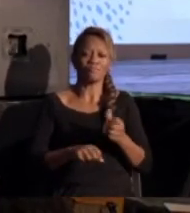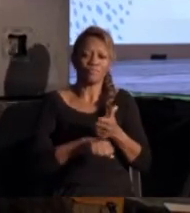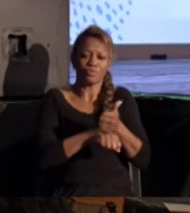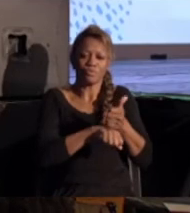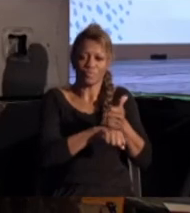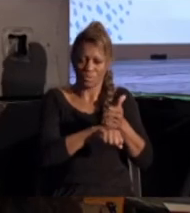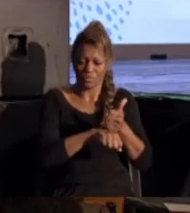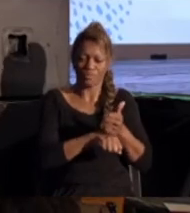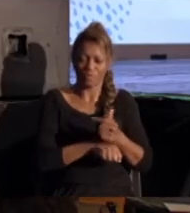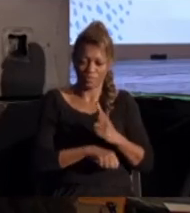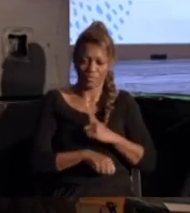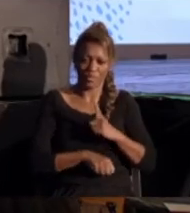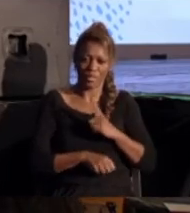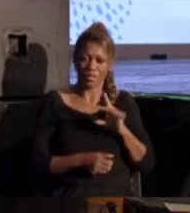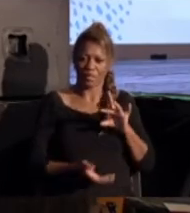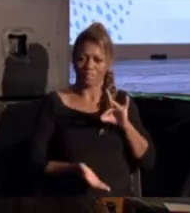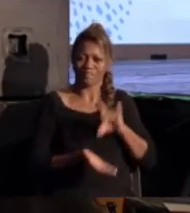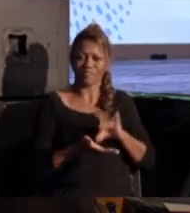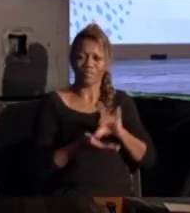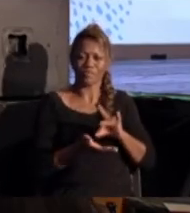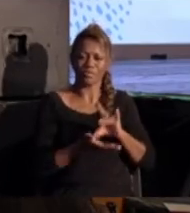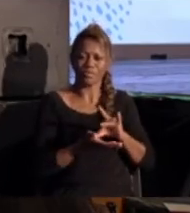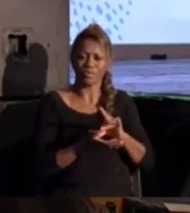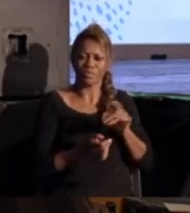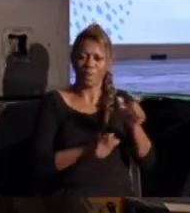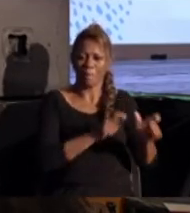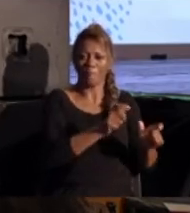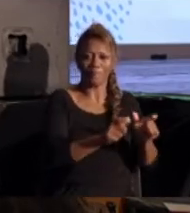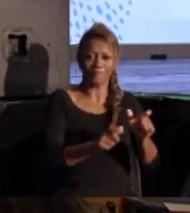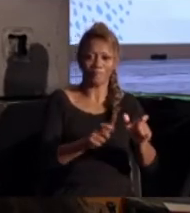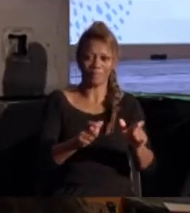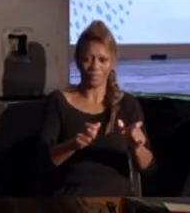para mim, né? Quer dizer, onde eu via pessoas,